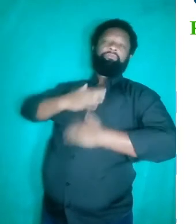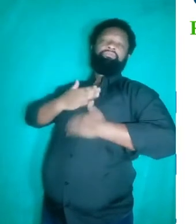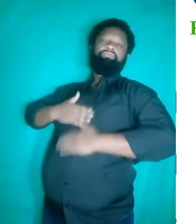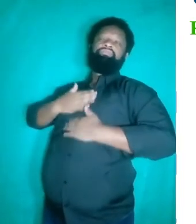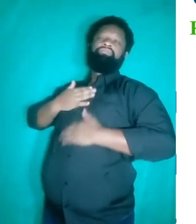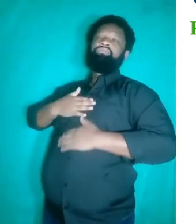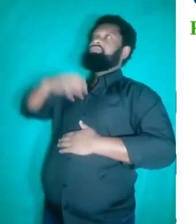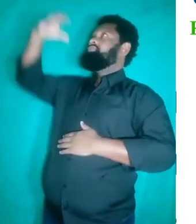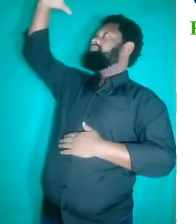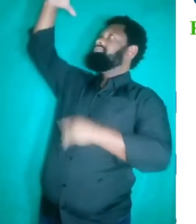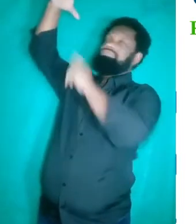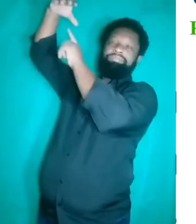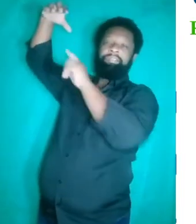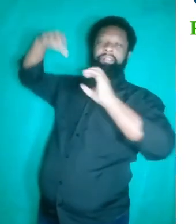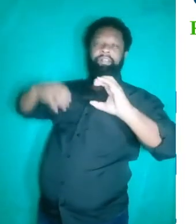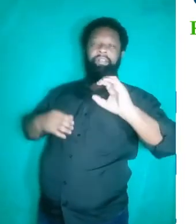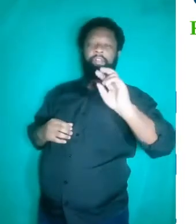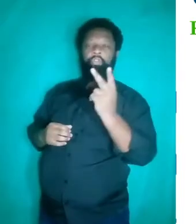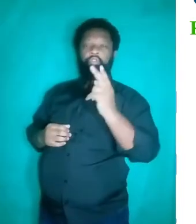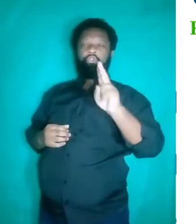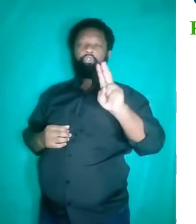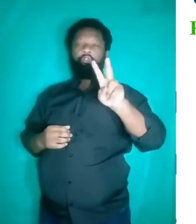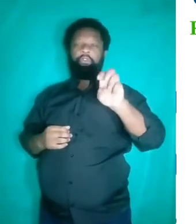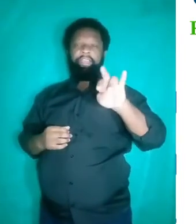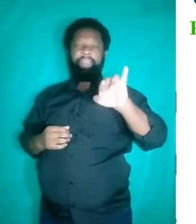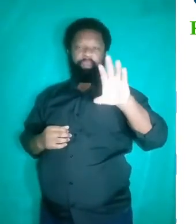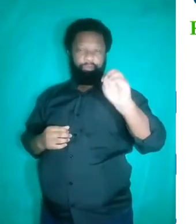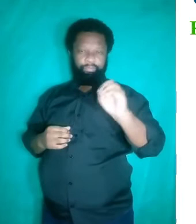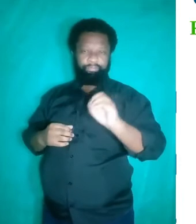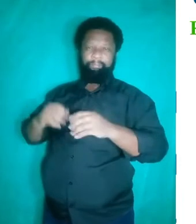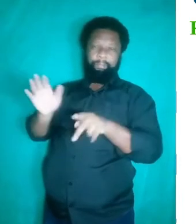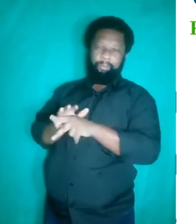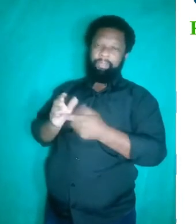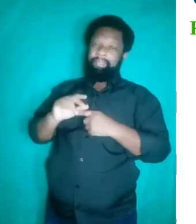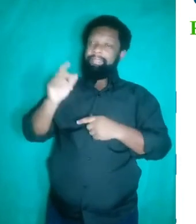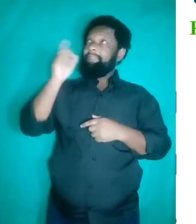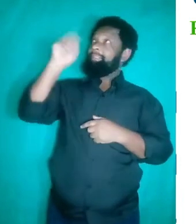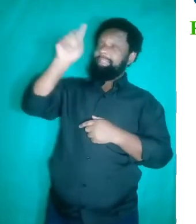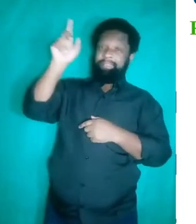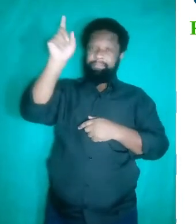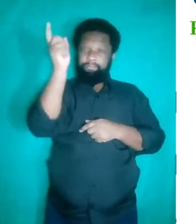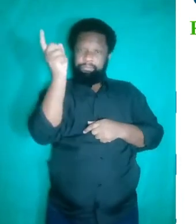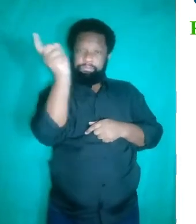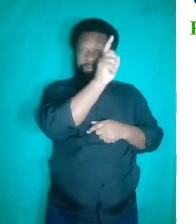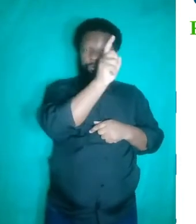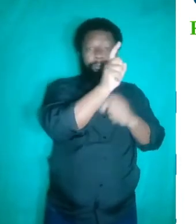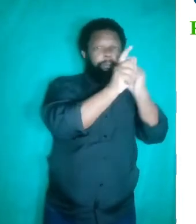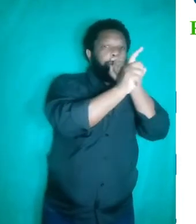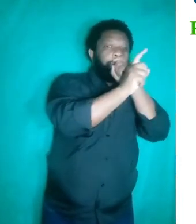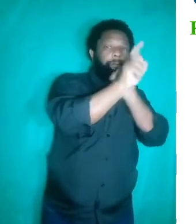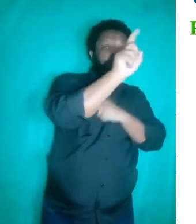chuveiro? Essa resistência, ok? Que tem, vamos colocar aqui duas conexões só, que é inverno e verão. Então, o que